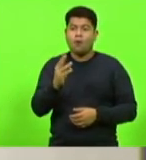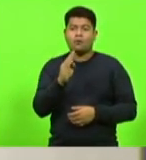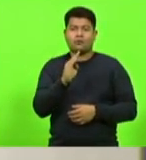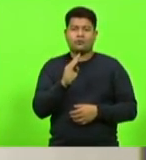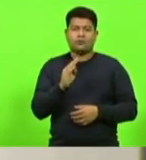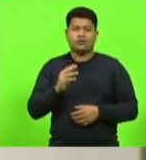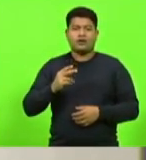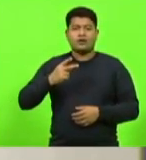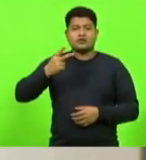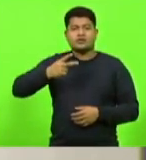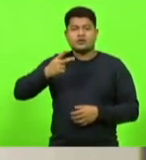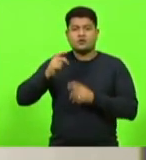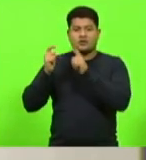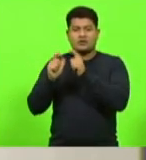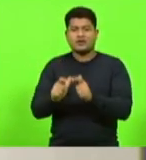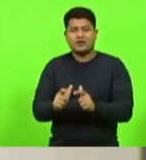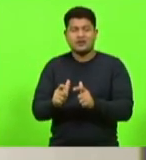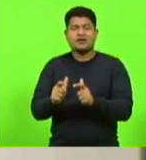desse no mundo.